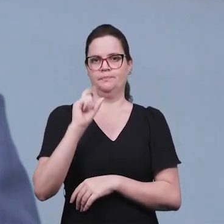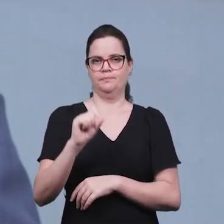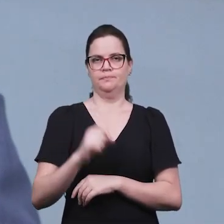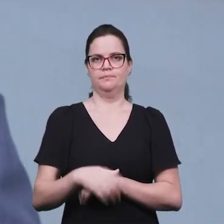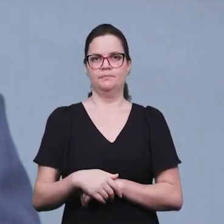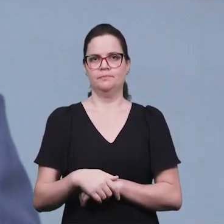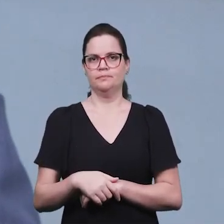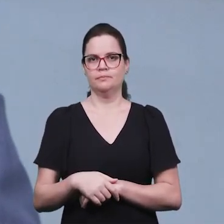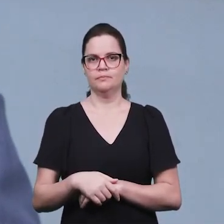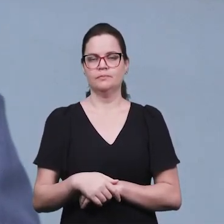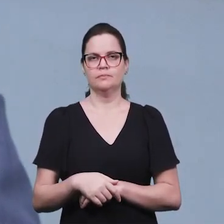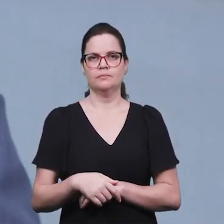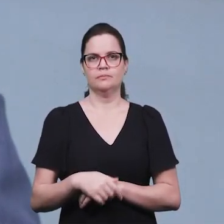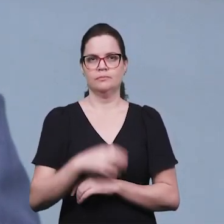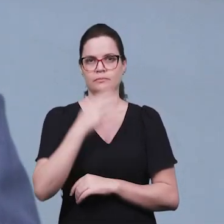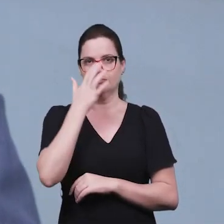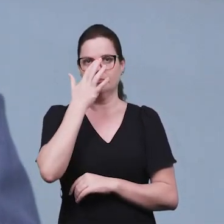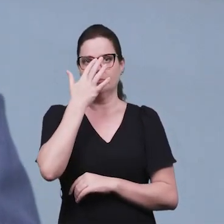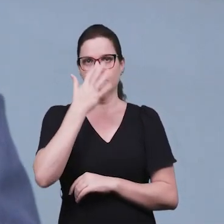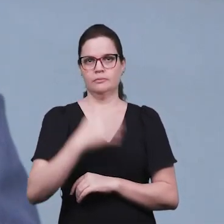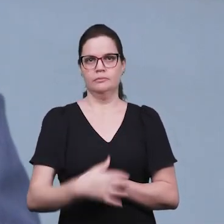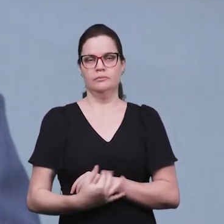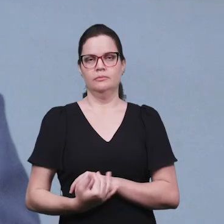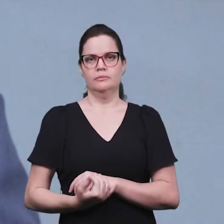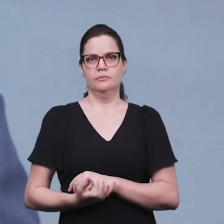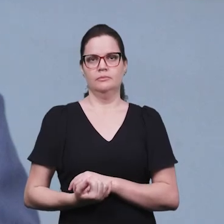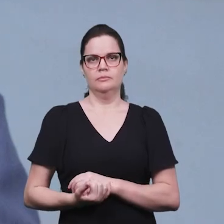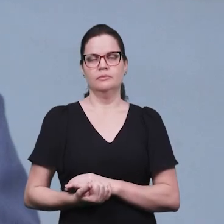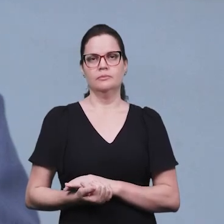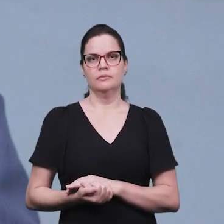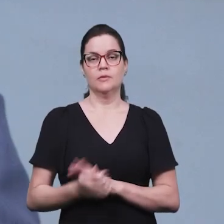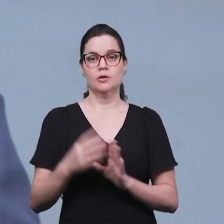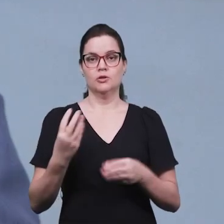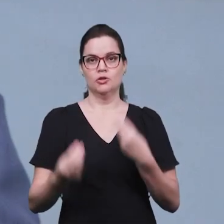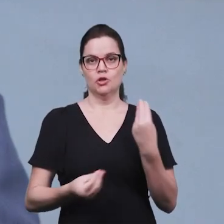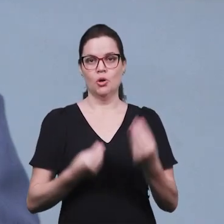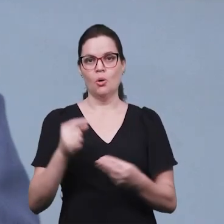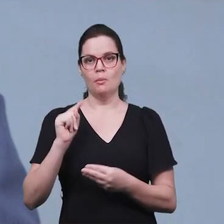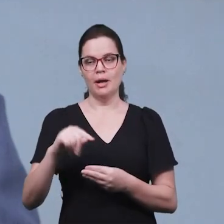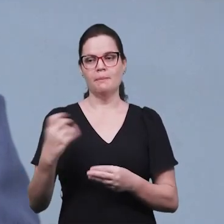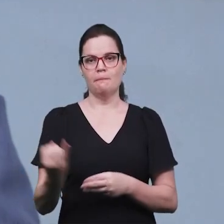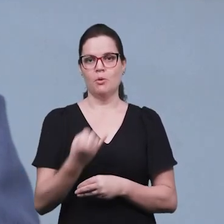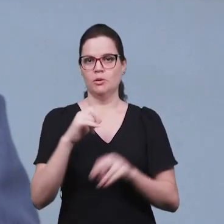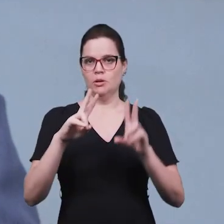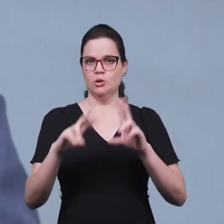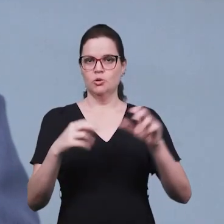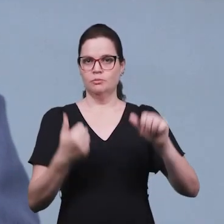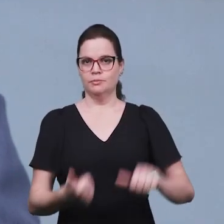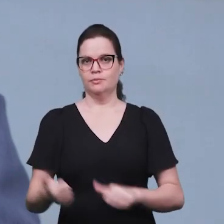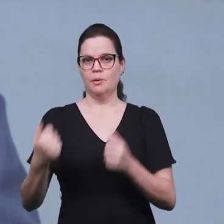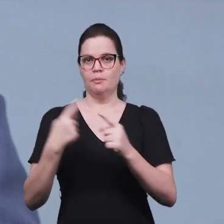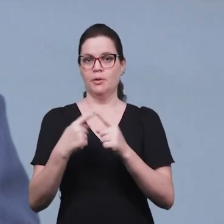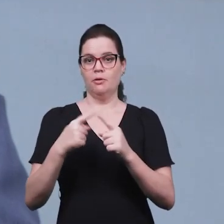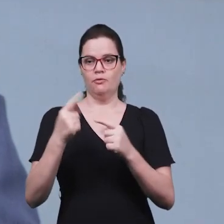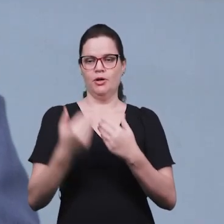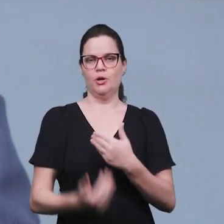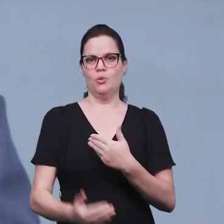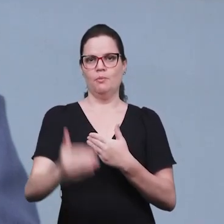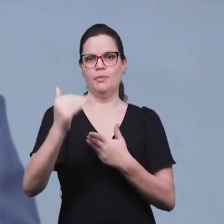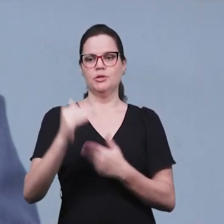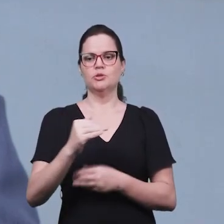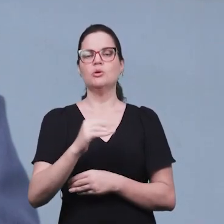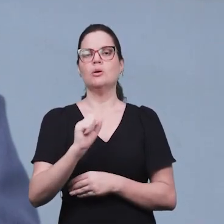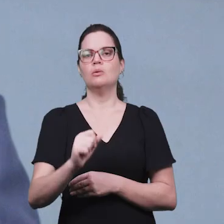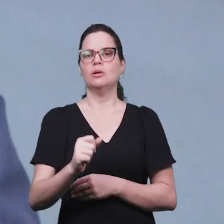desse desenvolvimento de sua obra. Foi o evento que marcou o início de seu ministério,